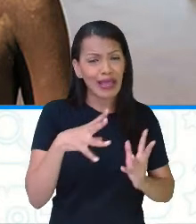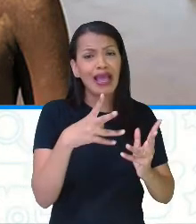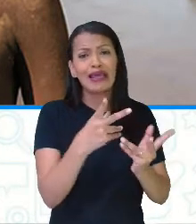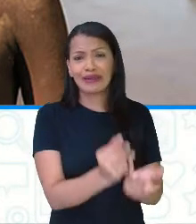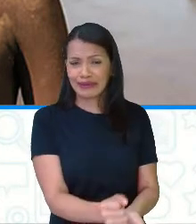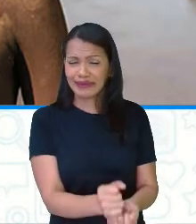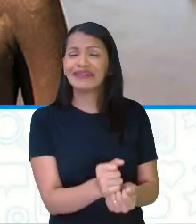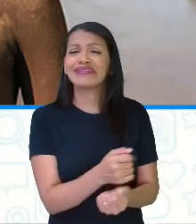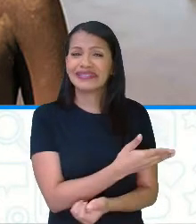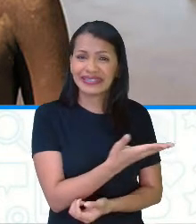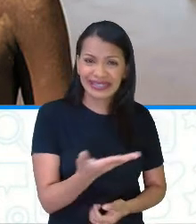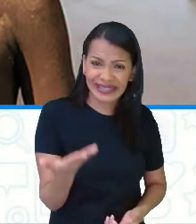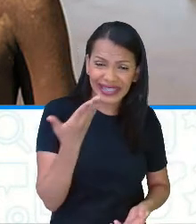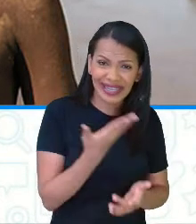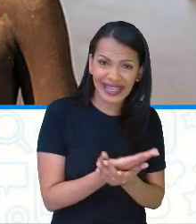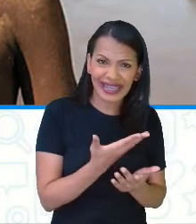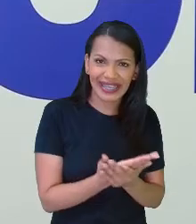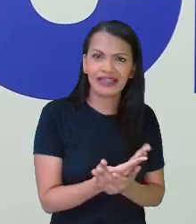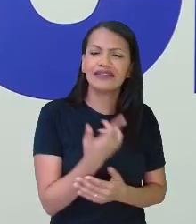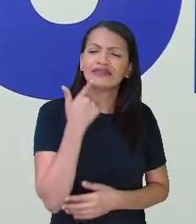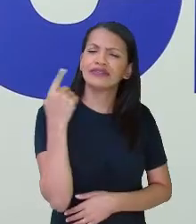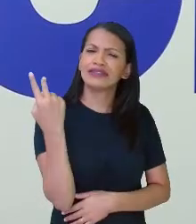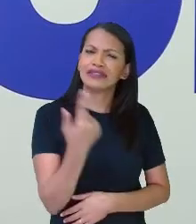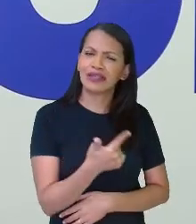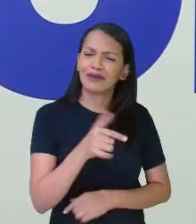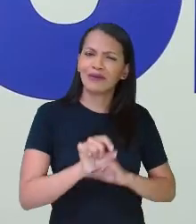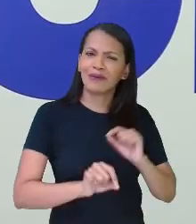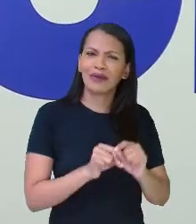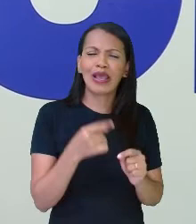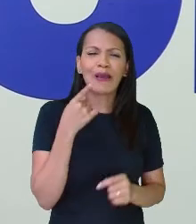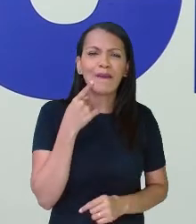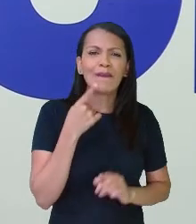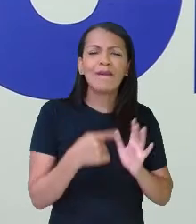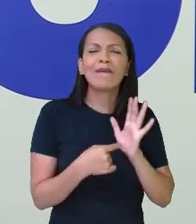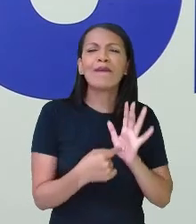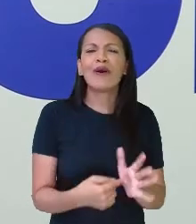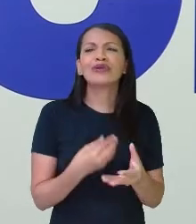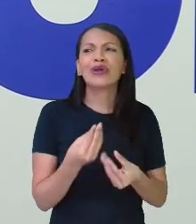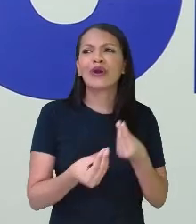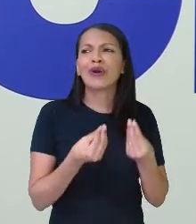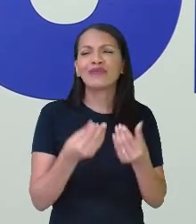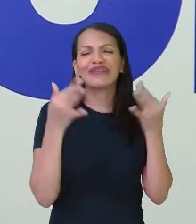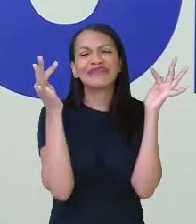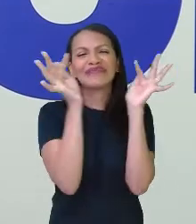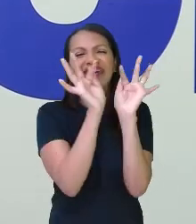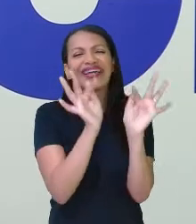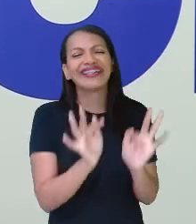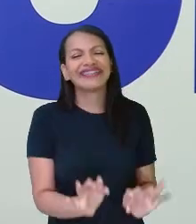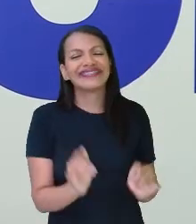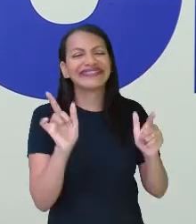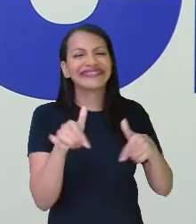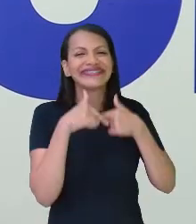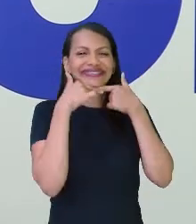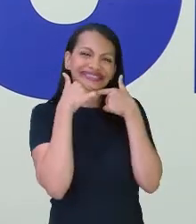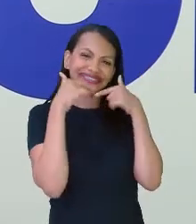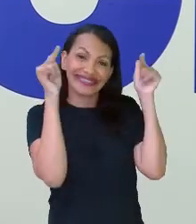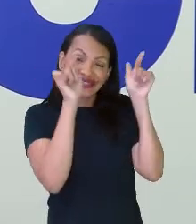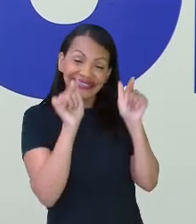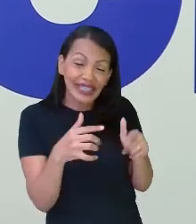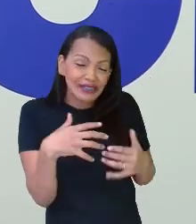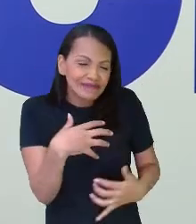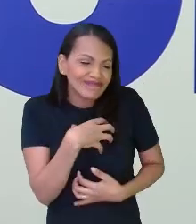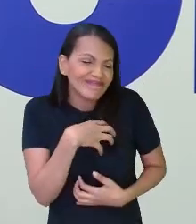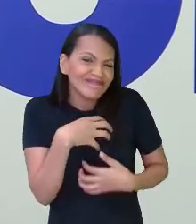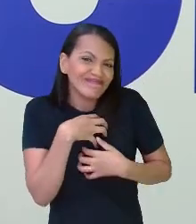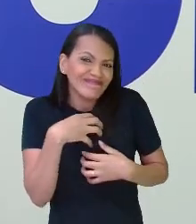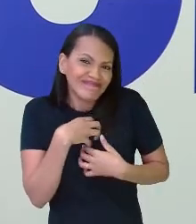maravilhoso, né? A gente trazer para as nossas aulas. E segundo, porque eles mostram, assim, realmente uma felicidade que transmite